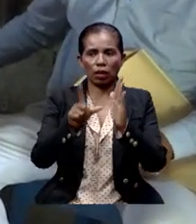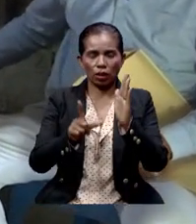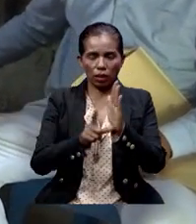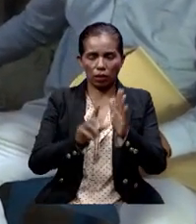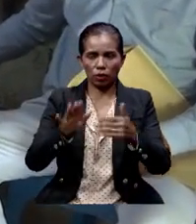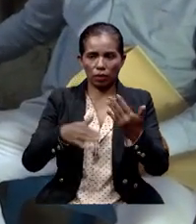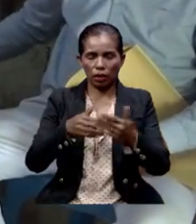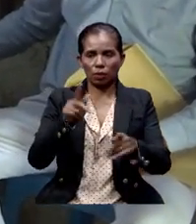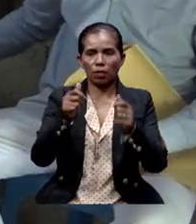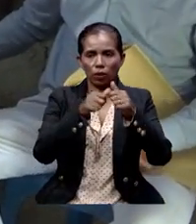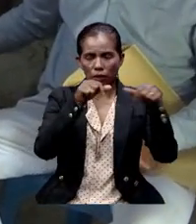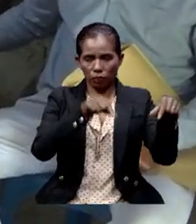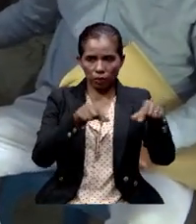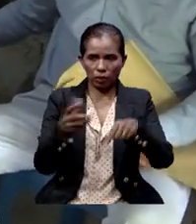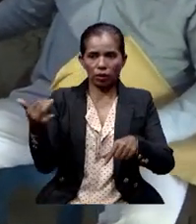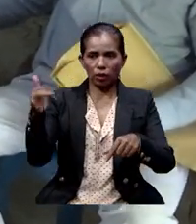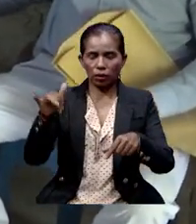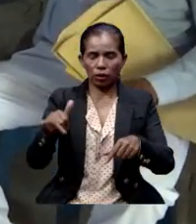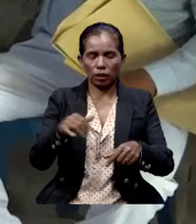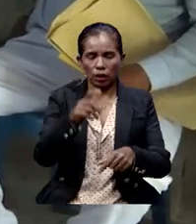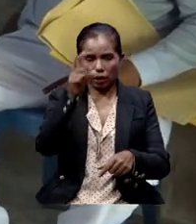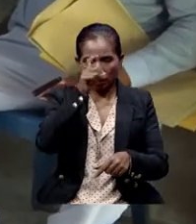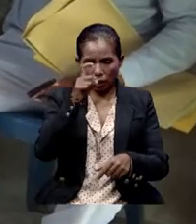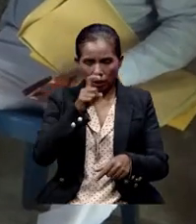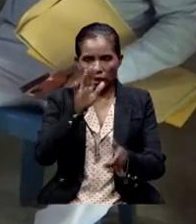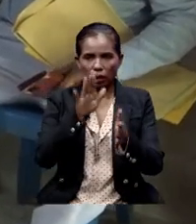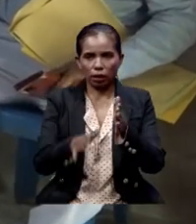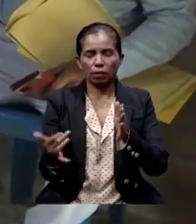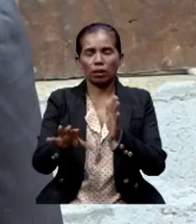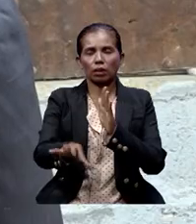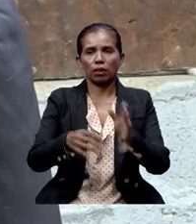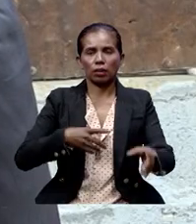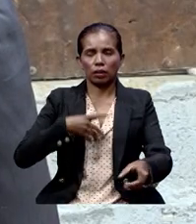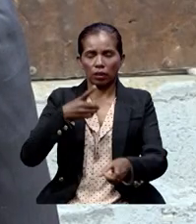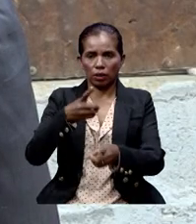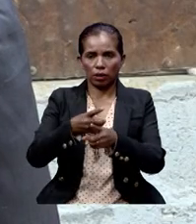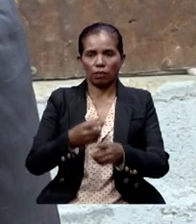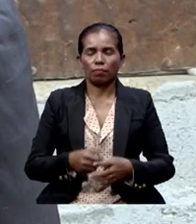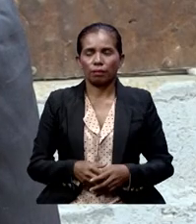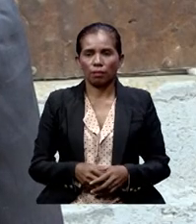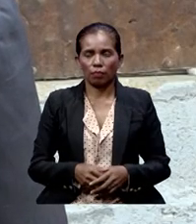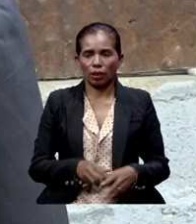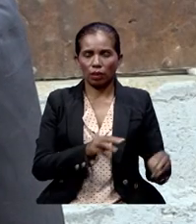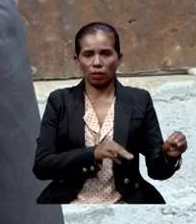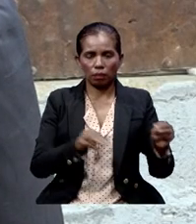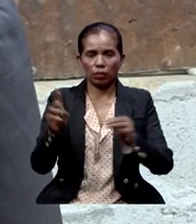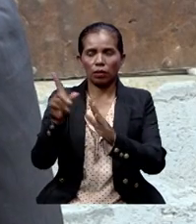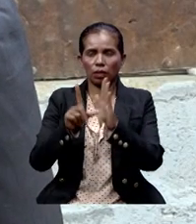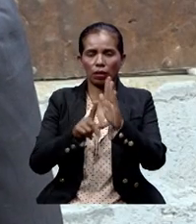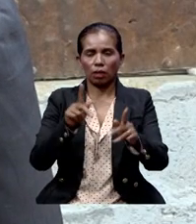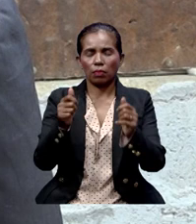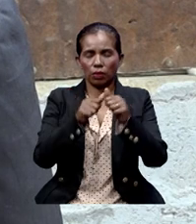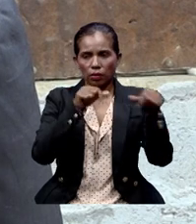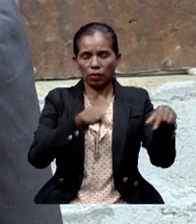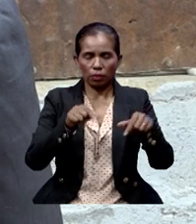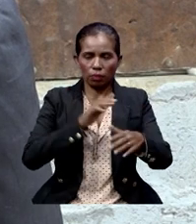a tu ema ho deficiência sira nebe idade ki ik belhetang ona sira ne direito. Ne ting hal alteração para ema ho deficiência sira